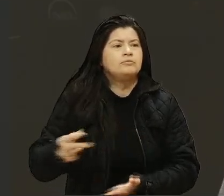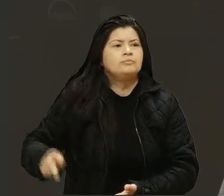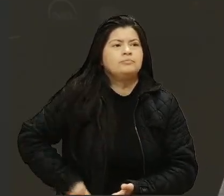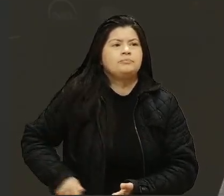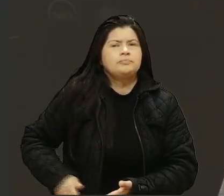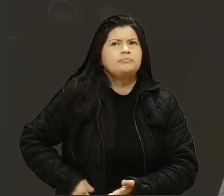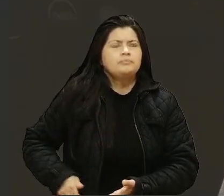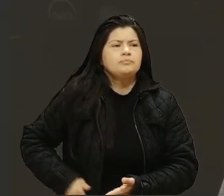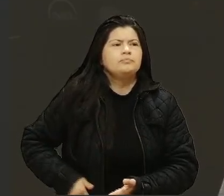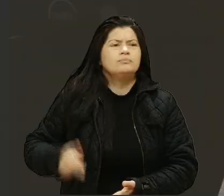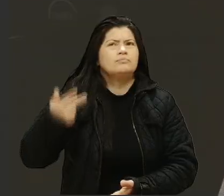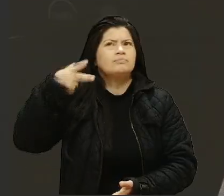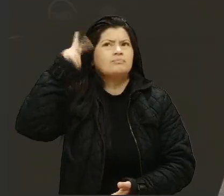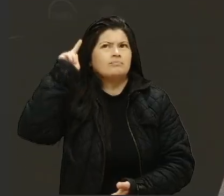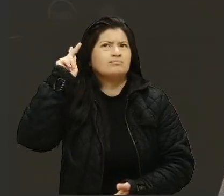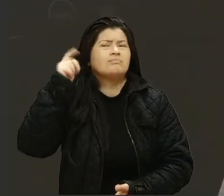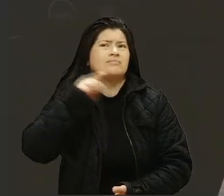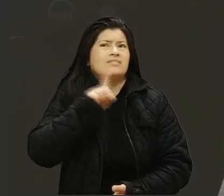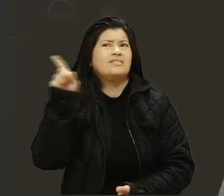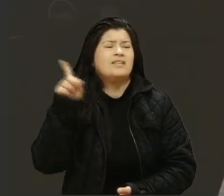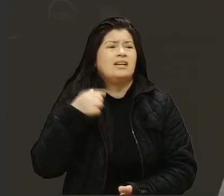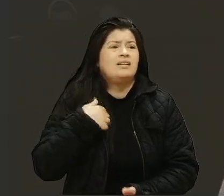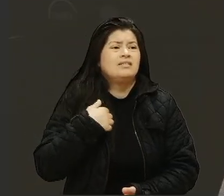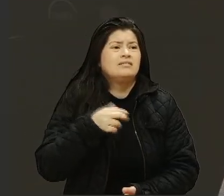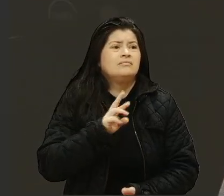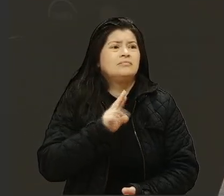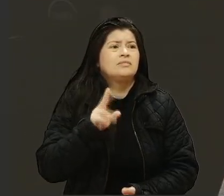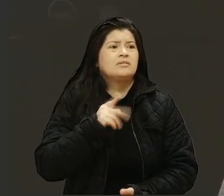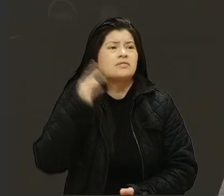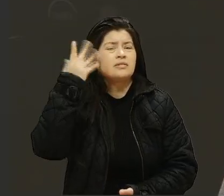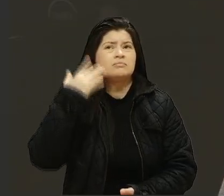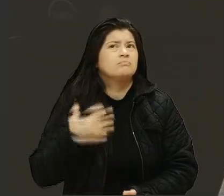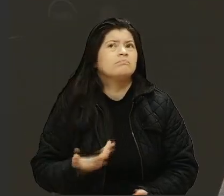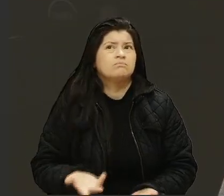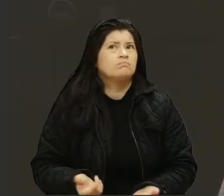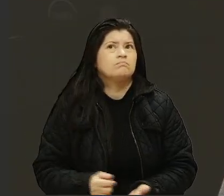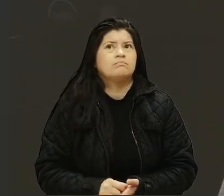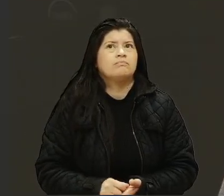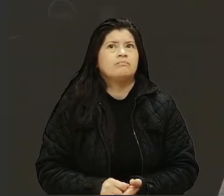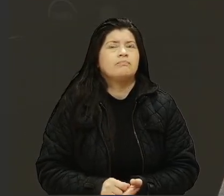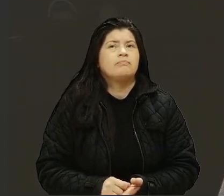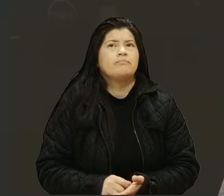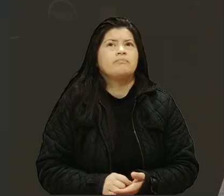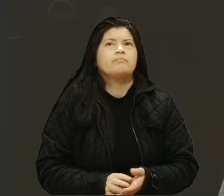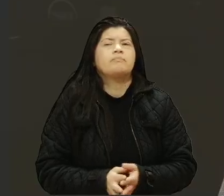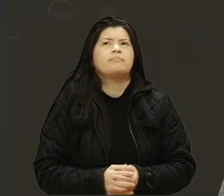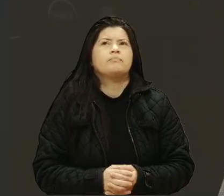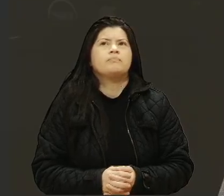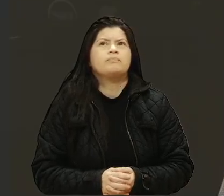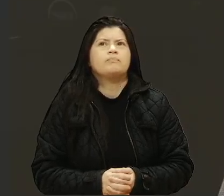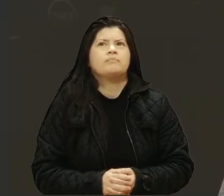estar armado, falei aqui. Posteriormente, o objeto.